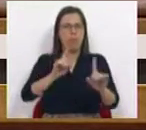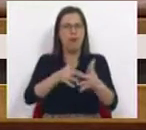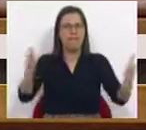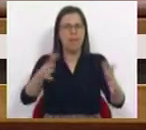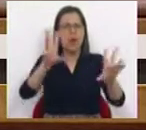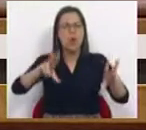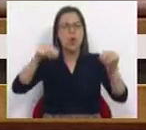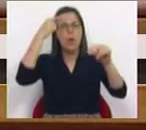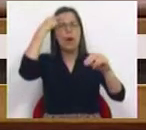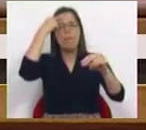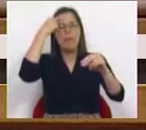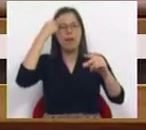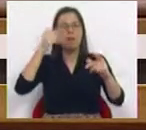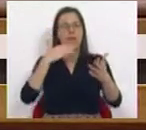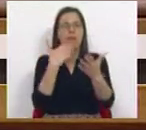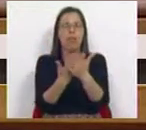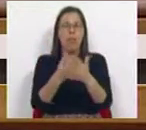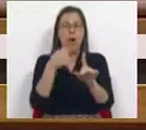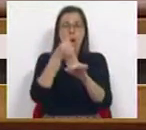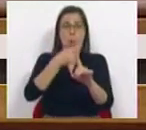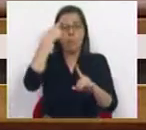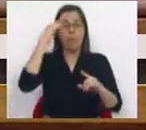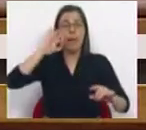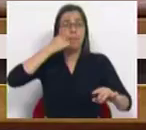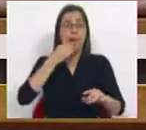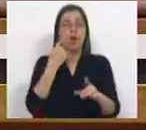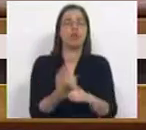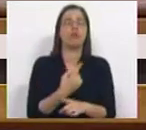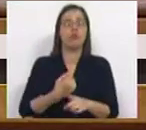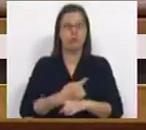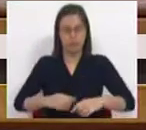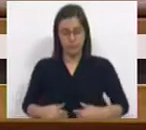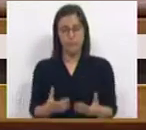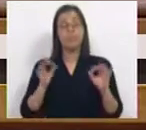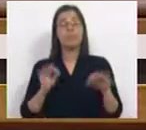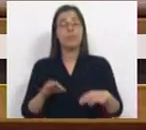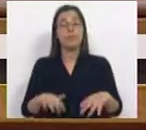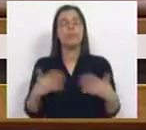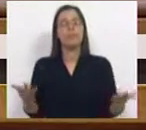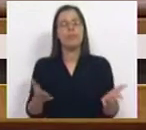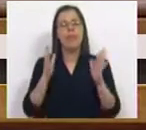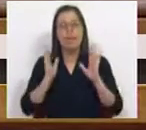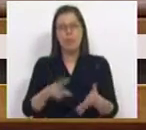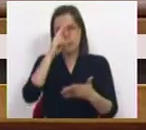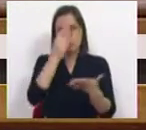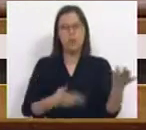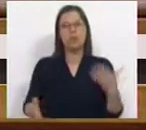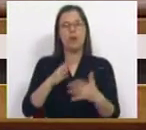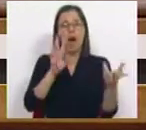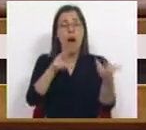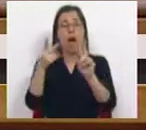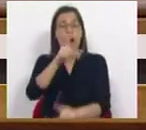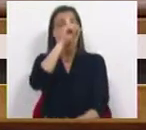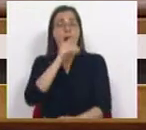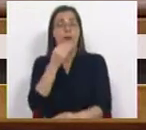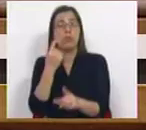nunca pensadas para contribuir neste combate ao desperdício alimentar. E, por fim, são necessários esforços para alterar